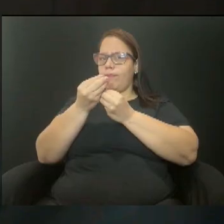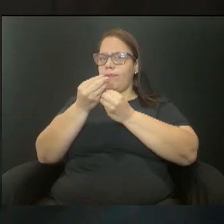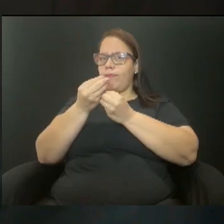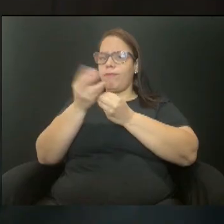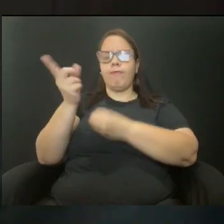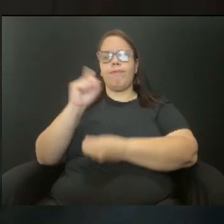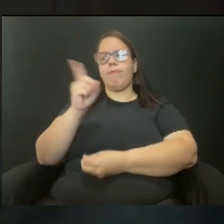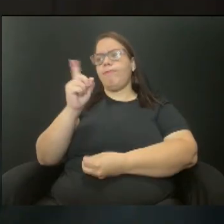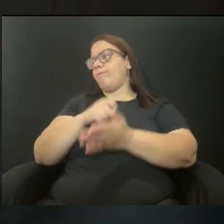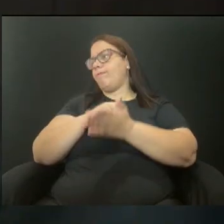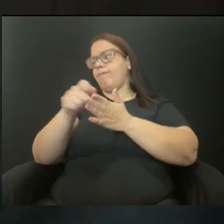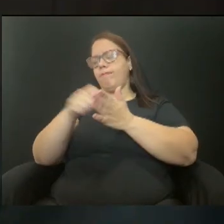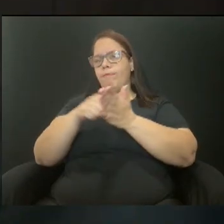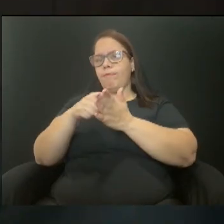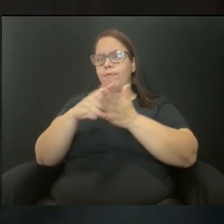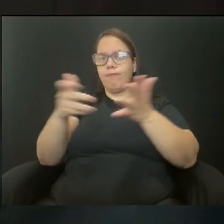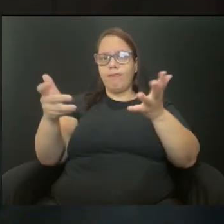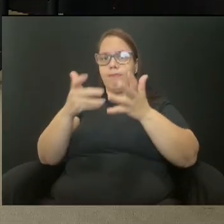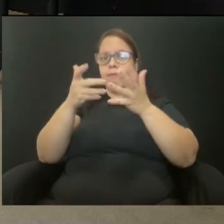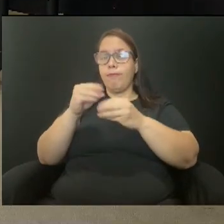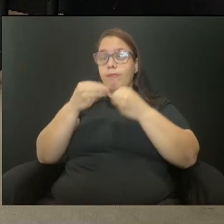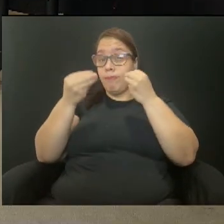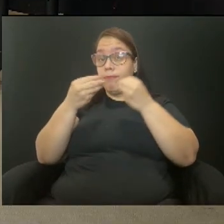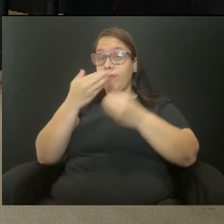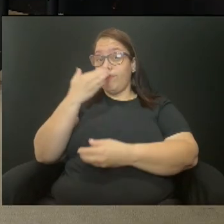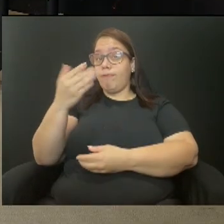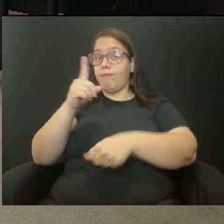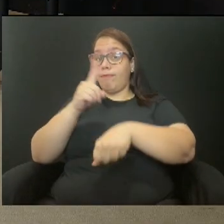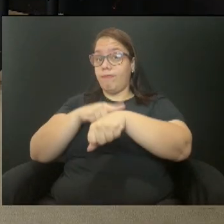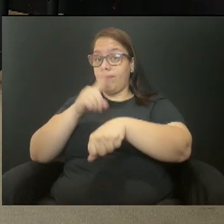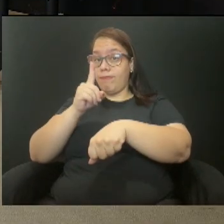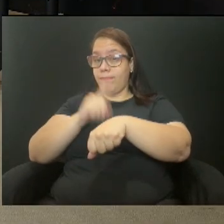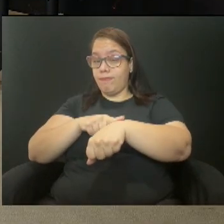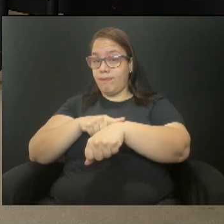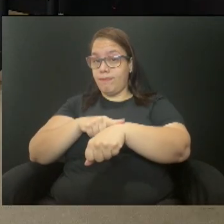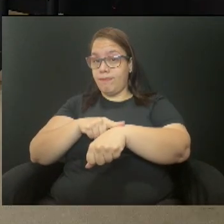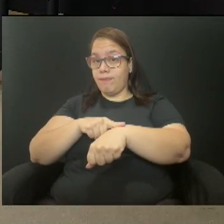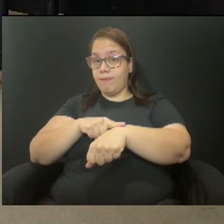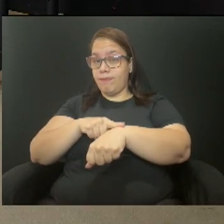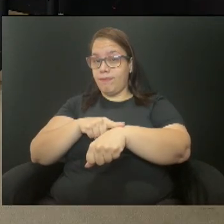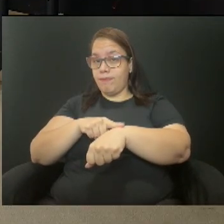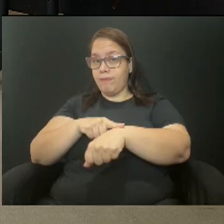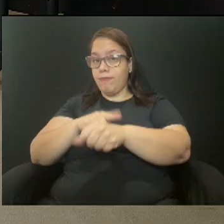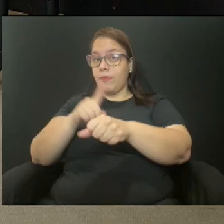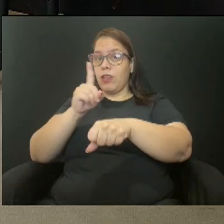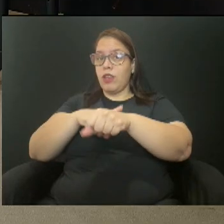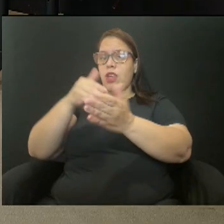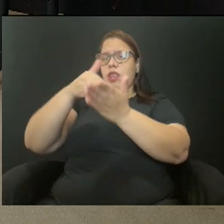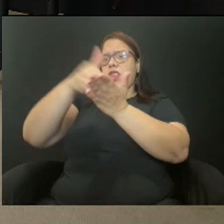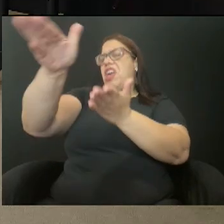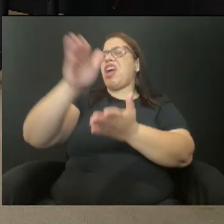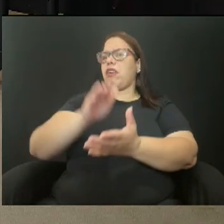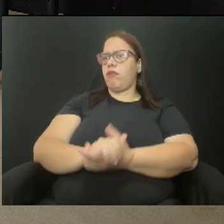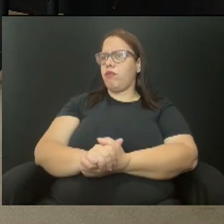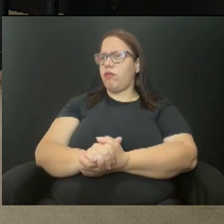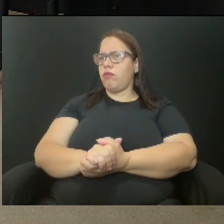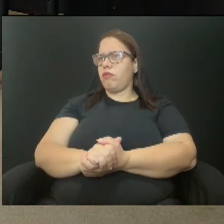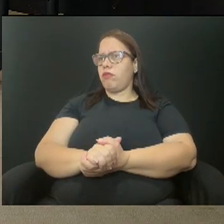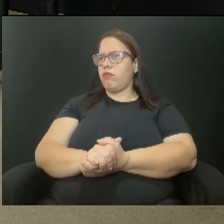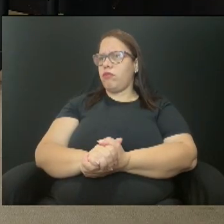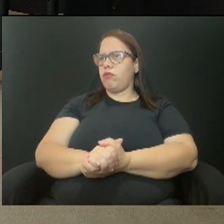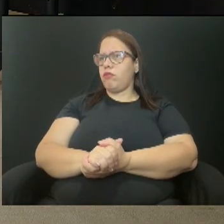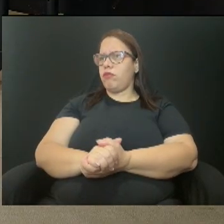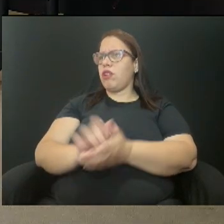no impulso e como pedir tempo. Como que é isso? Na hora da demissão, daquele assinar os papéis